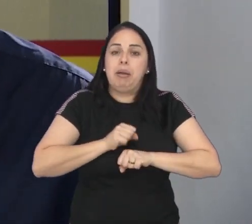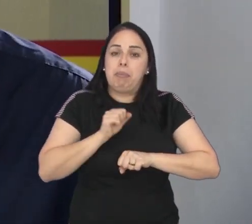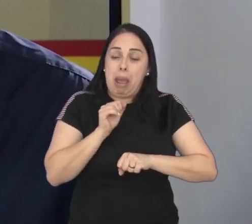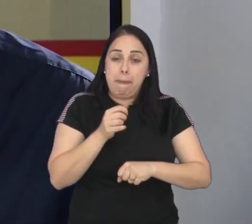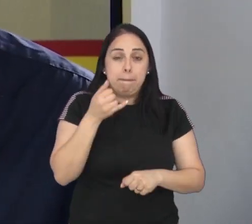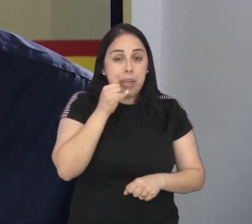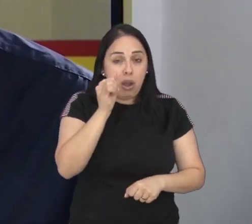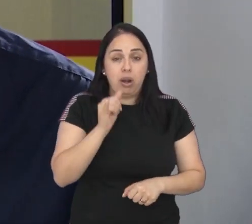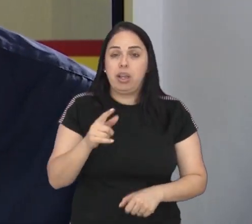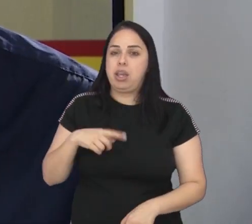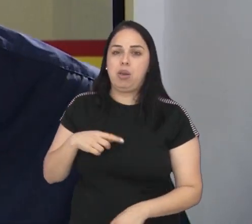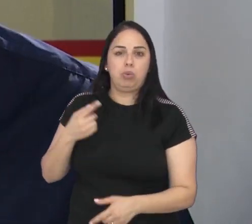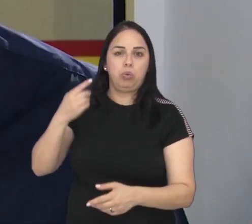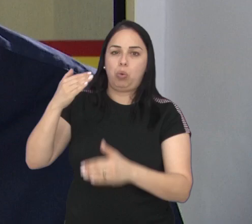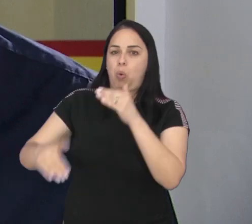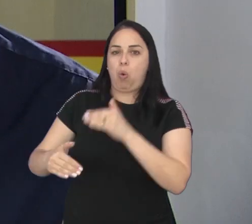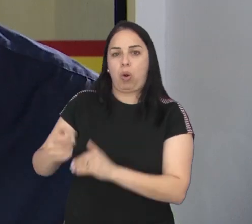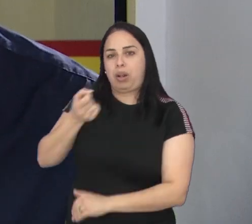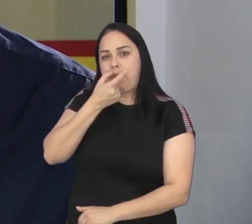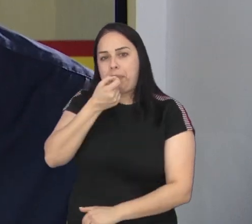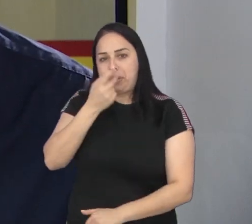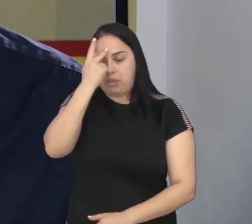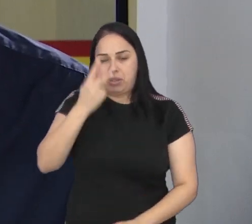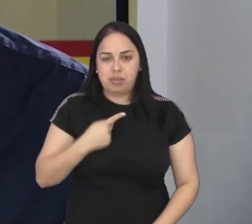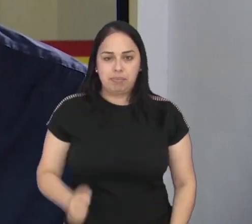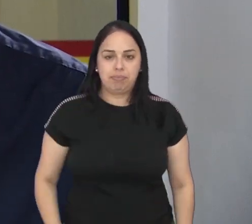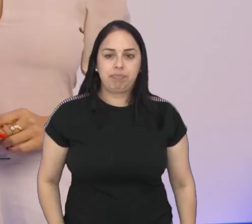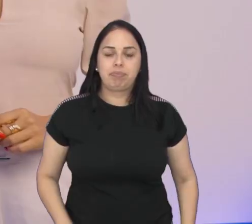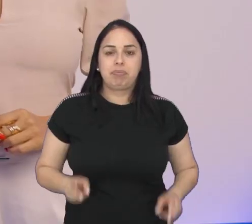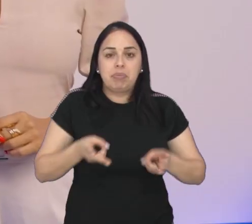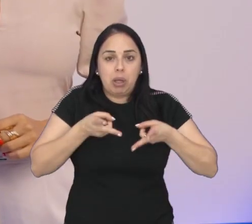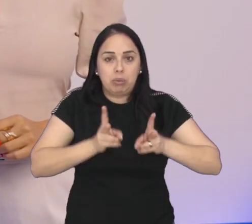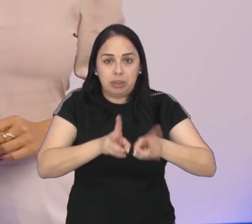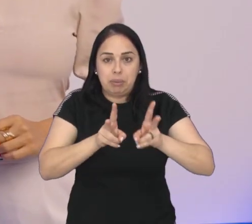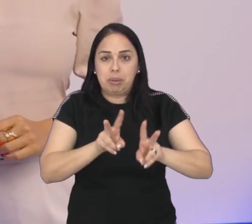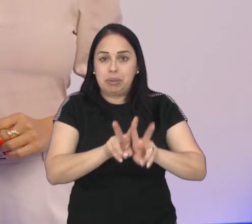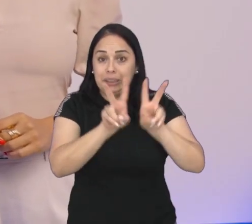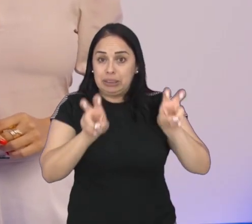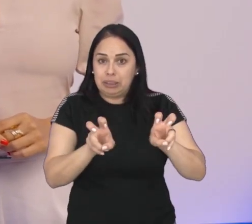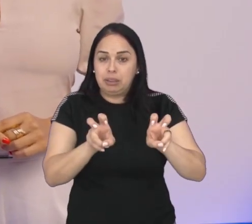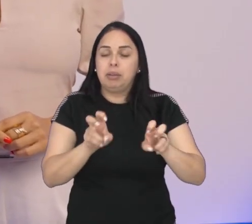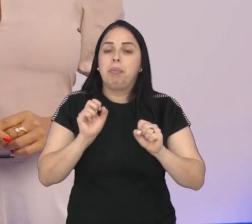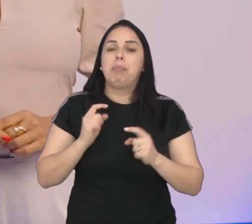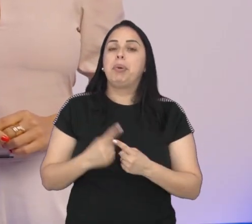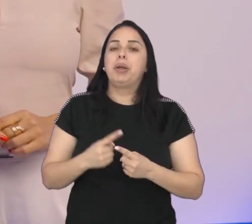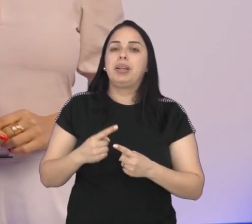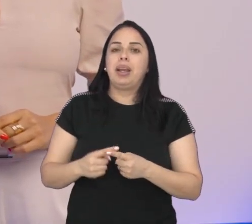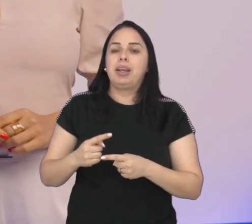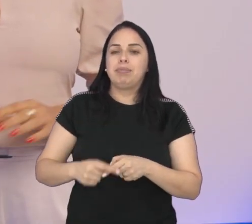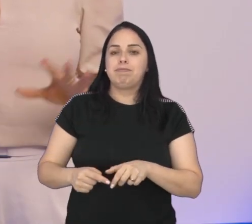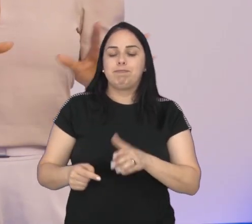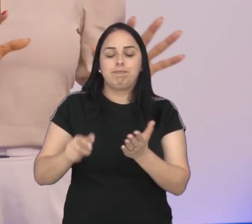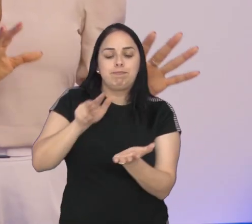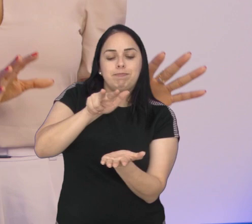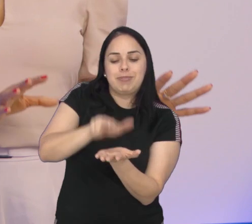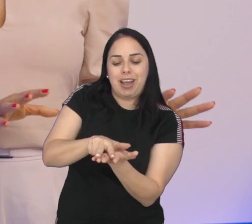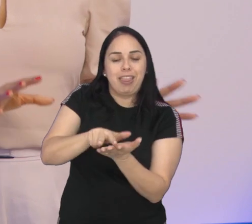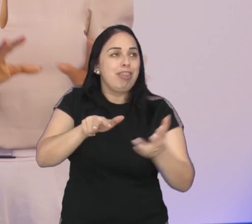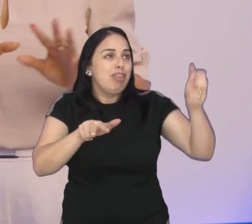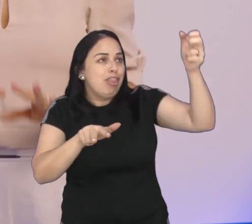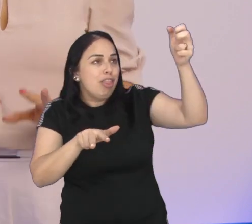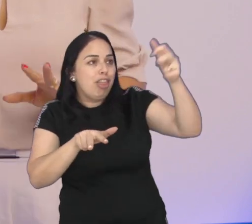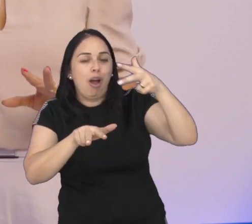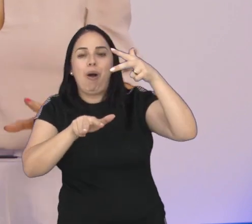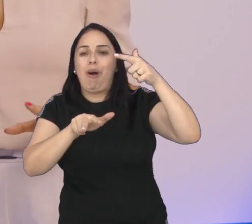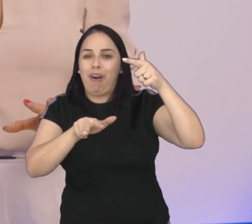infecção. Eu sou totalmente contra a automedicação. E a gente continua falando sobre esse assunto porque a exposição ao sol